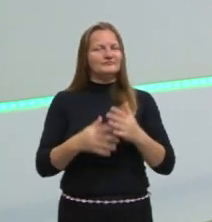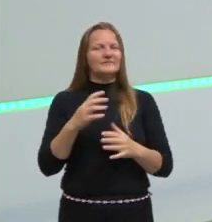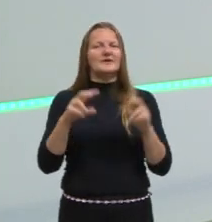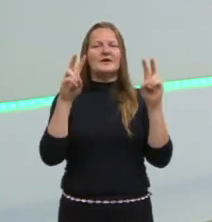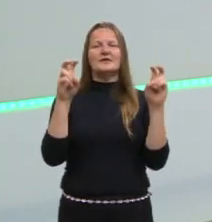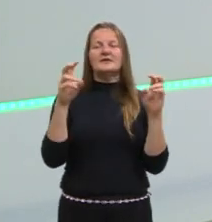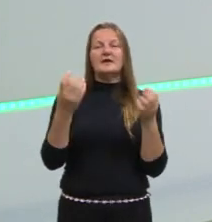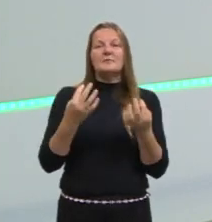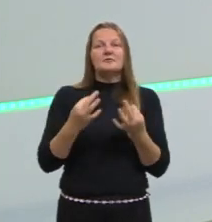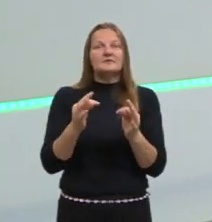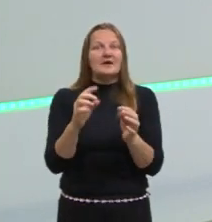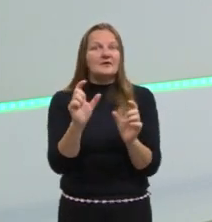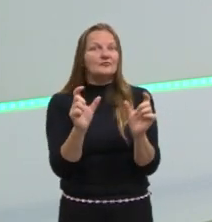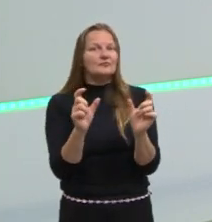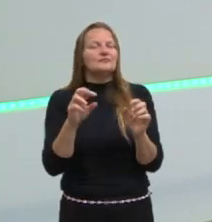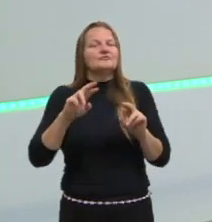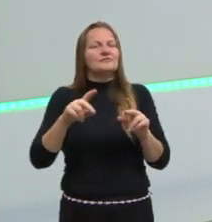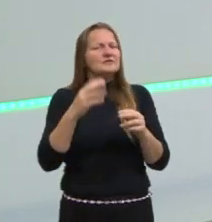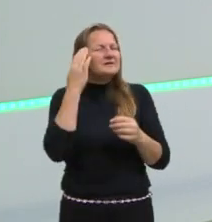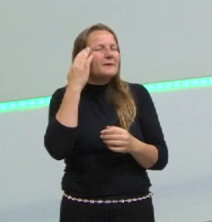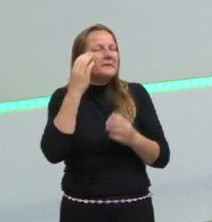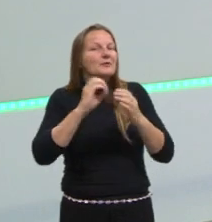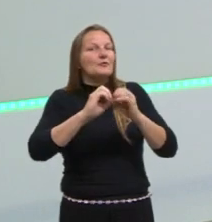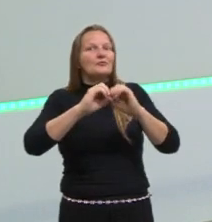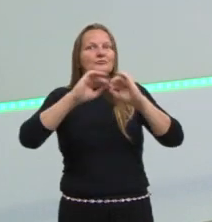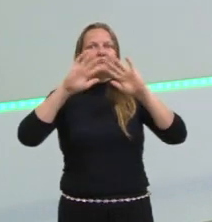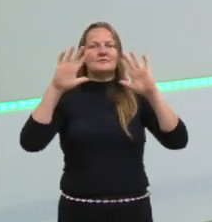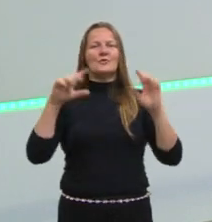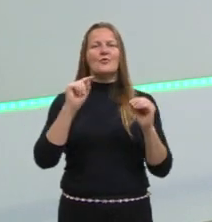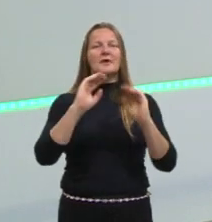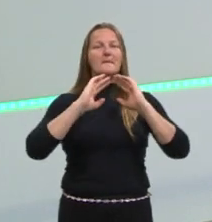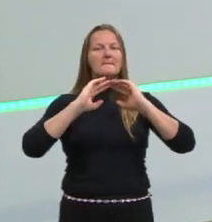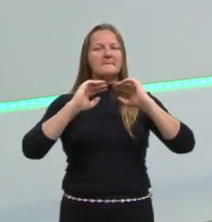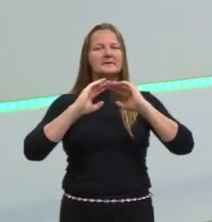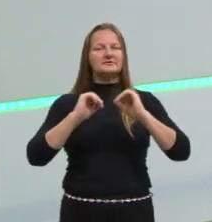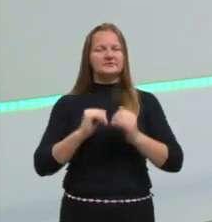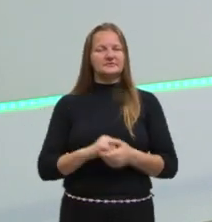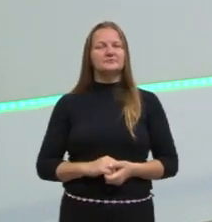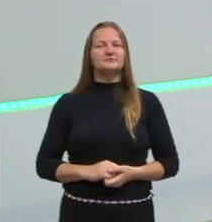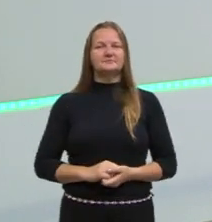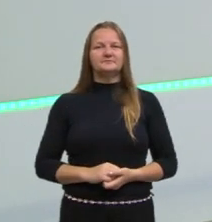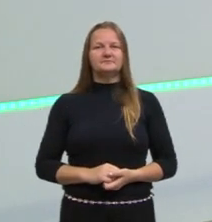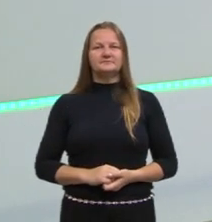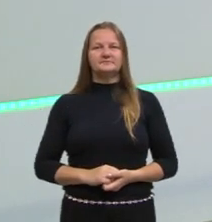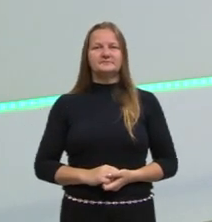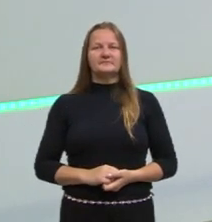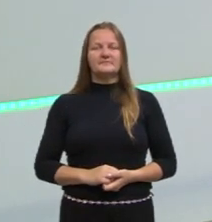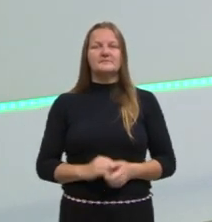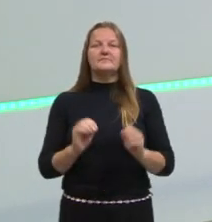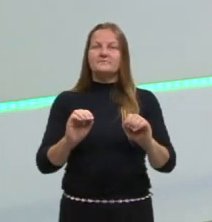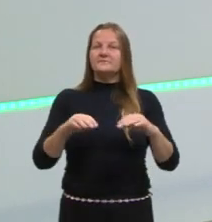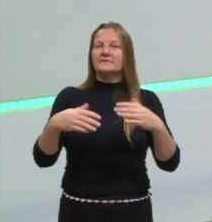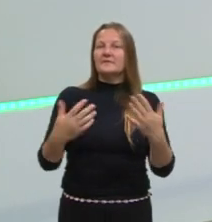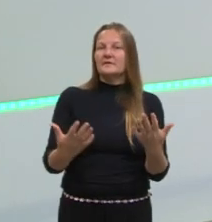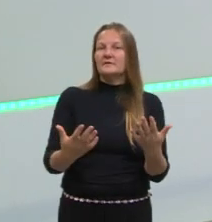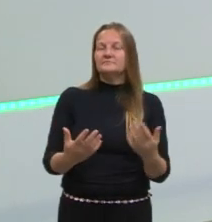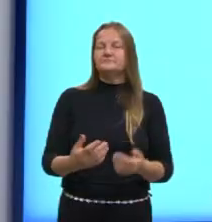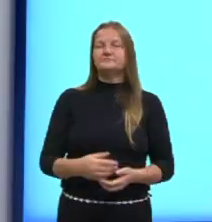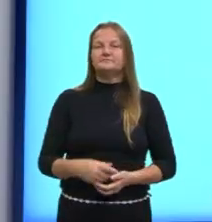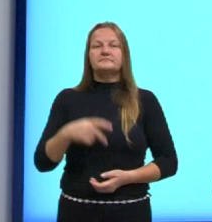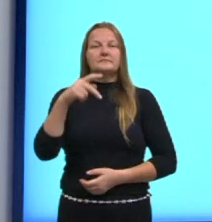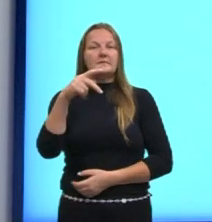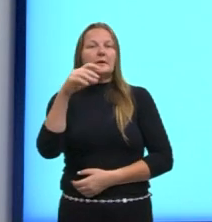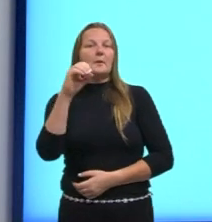termos técnicos entender exatamente o que que está sendo solicitado na questão Então os